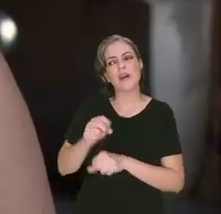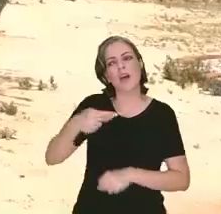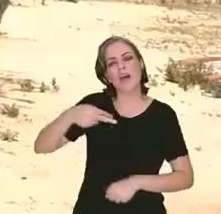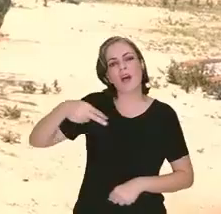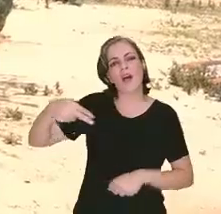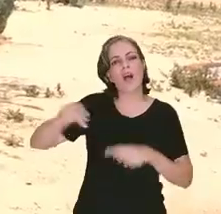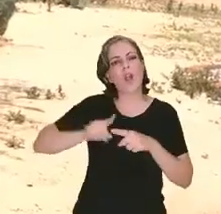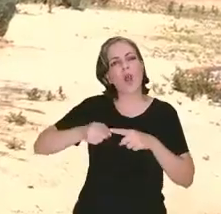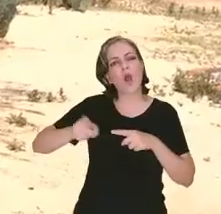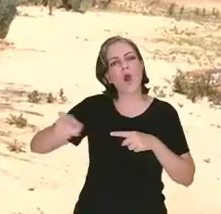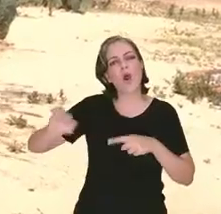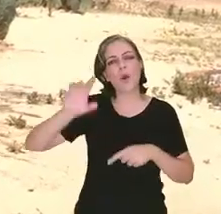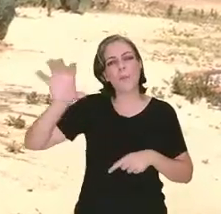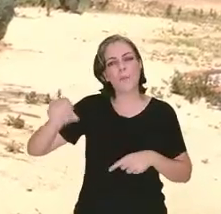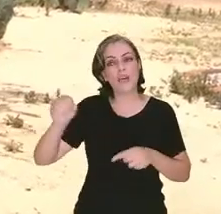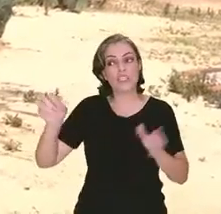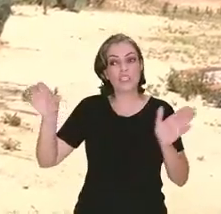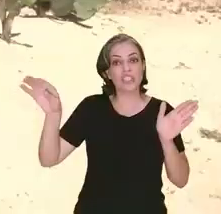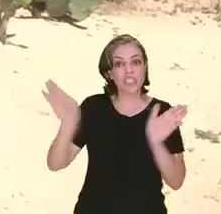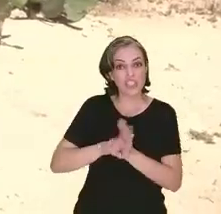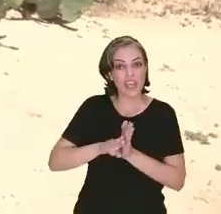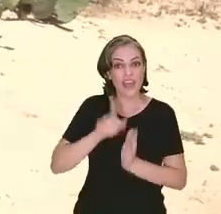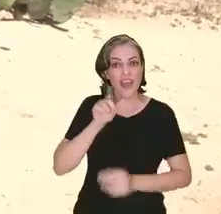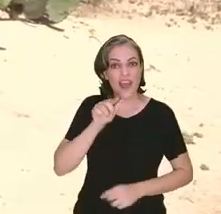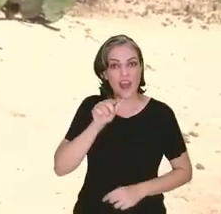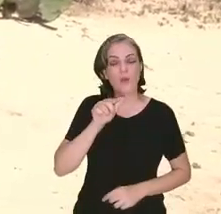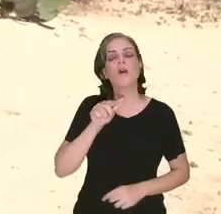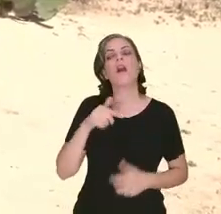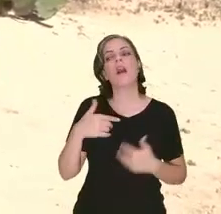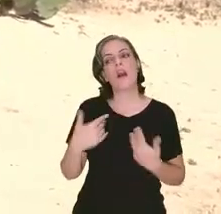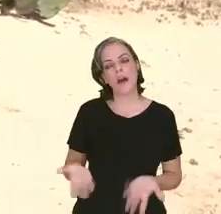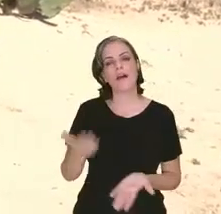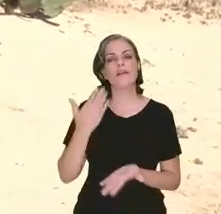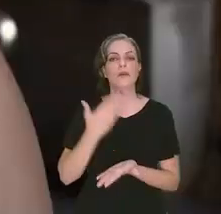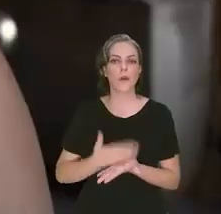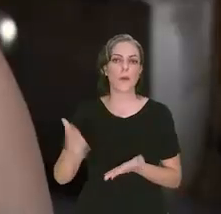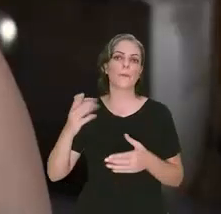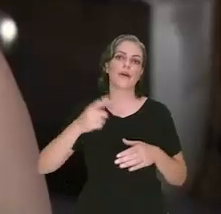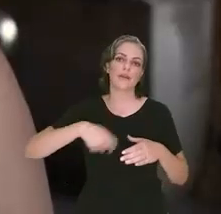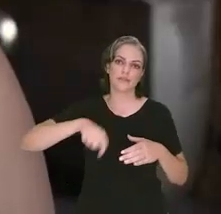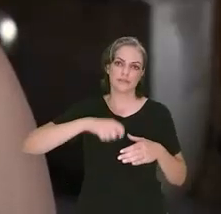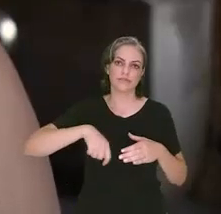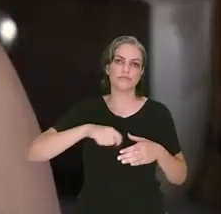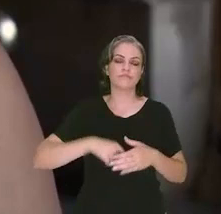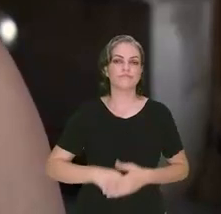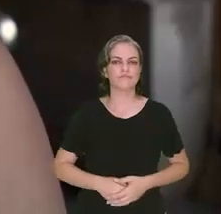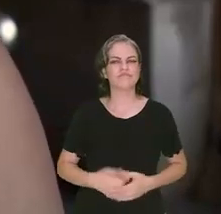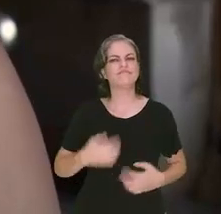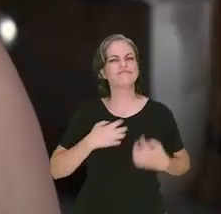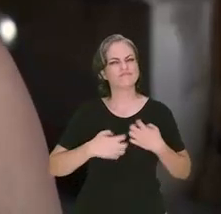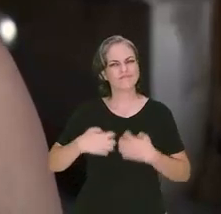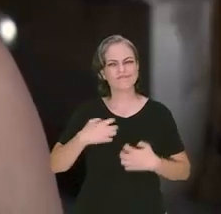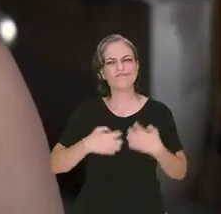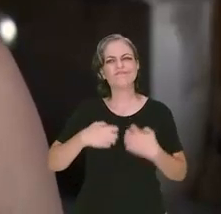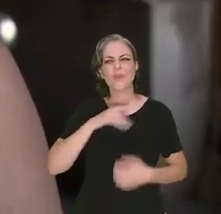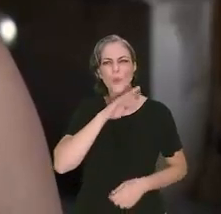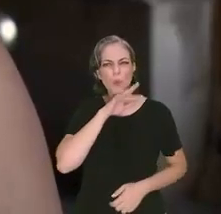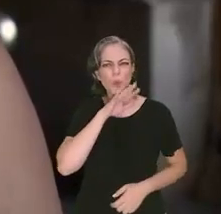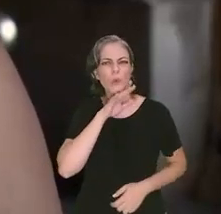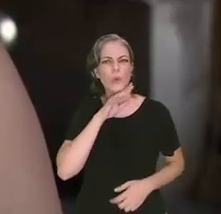aparecer aí buscar longe também quando aquela água chegava era que a gente ia colocar comida ficou